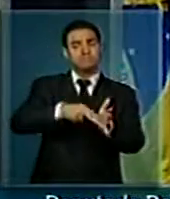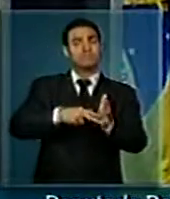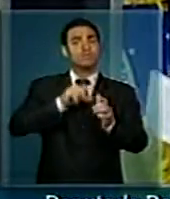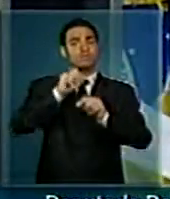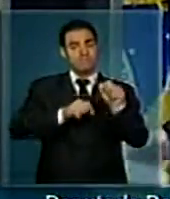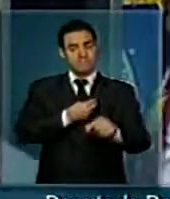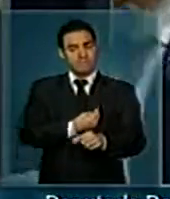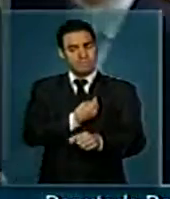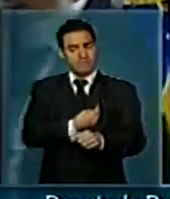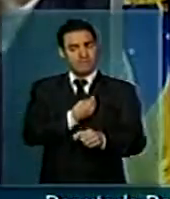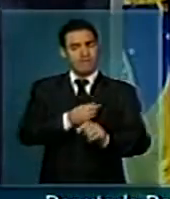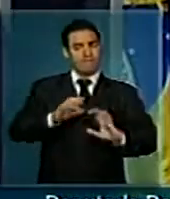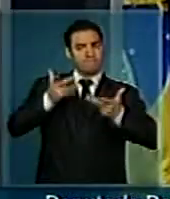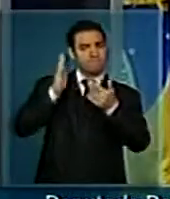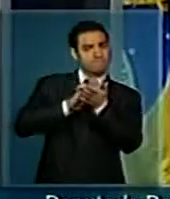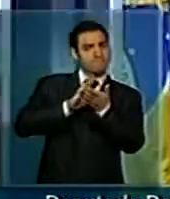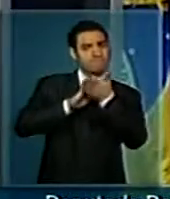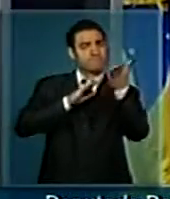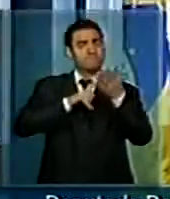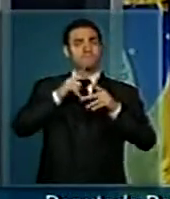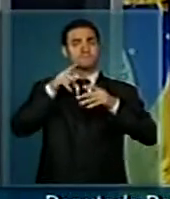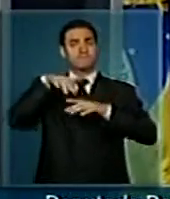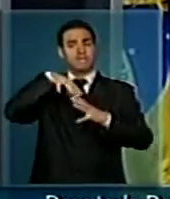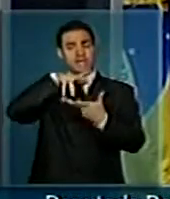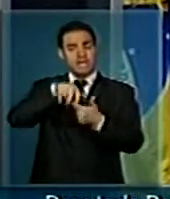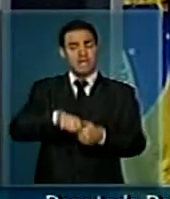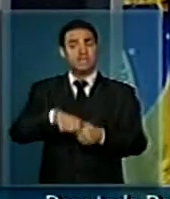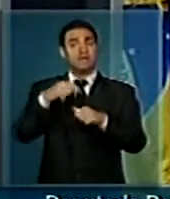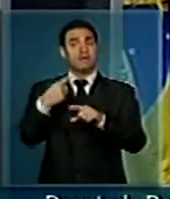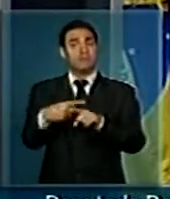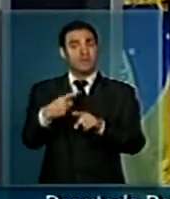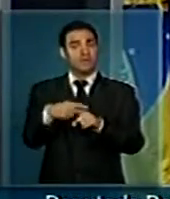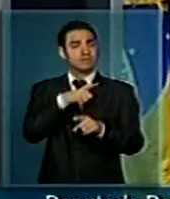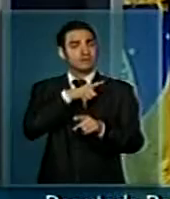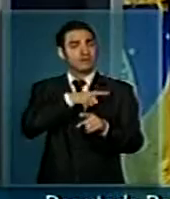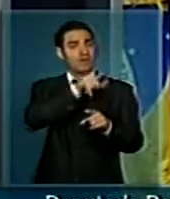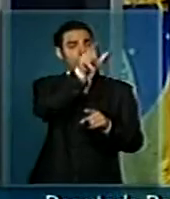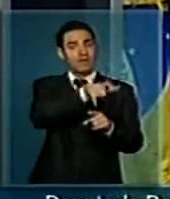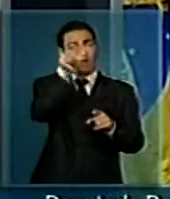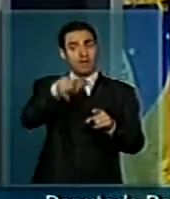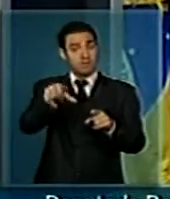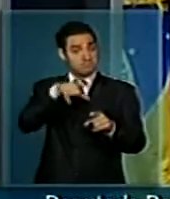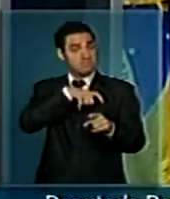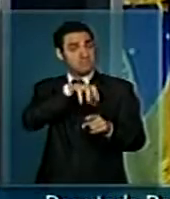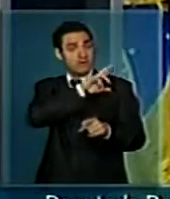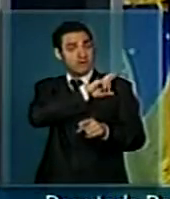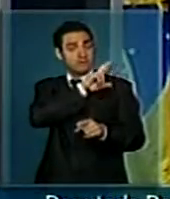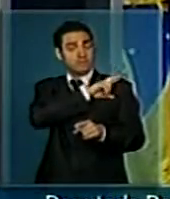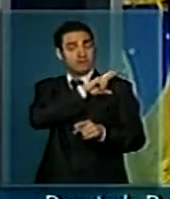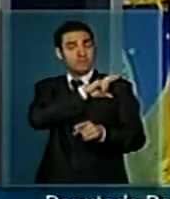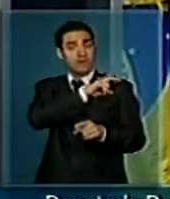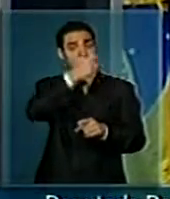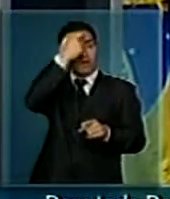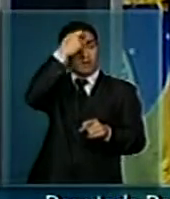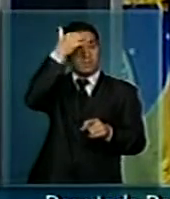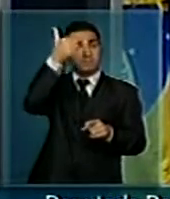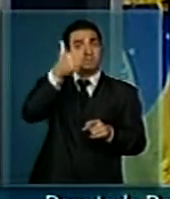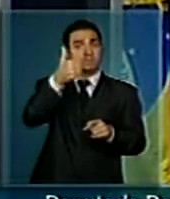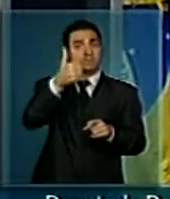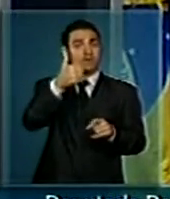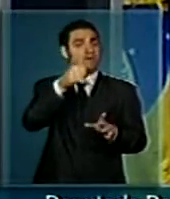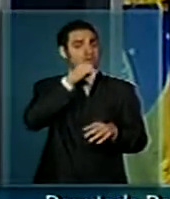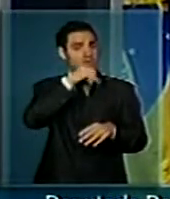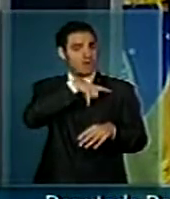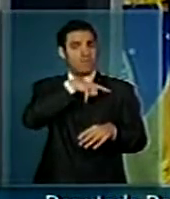vida, celebro o planeta, celebro atitudes responsáveis e conscientes de potências